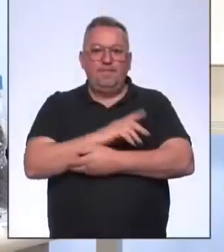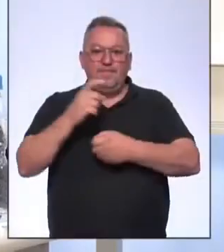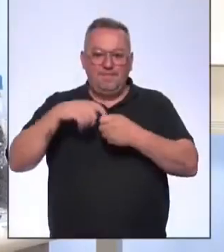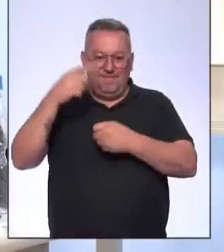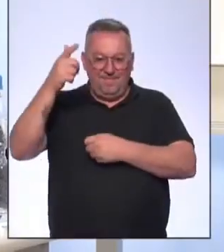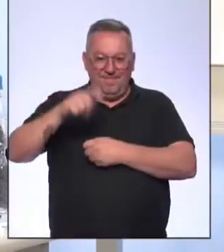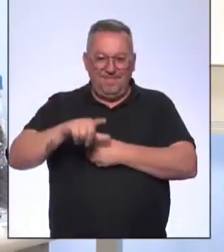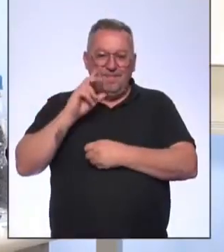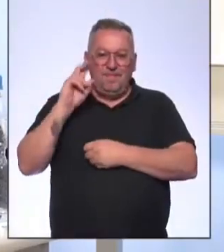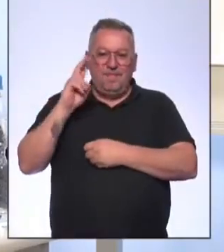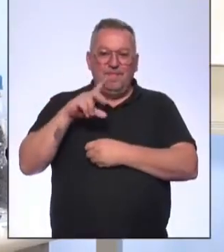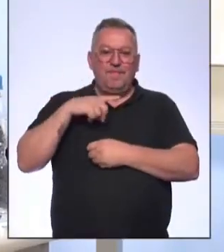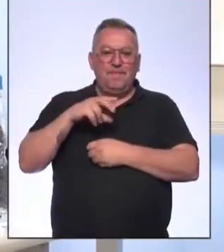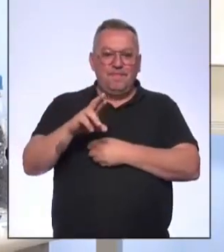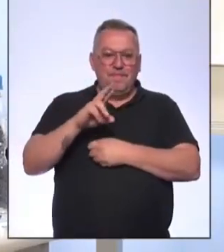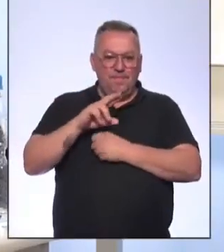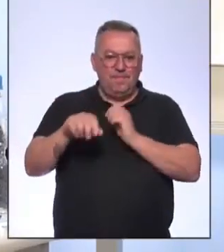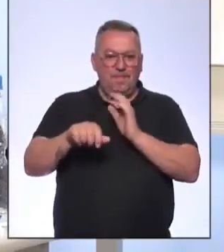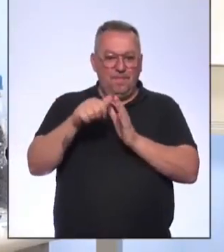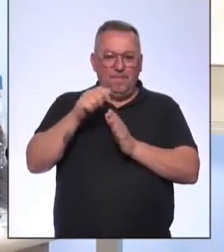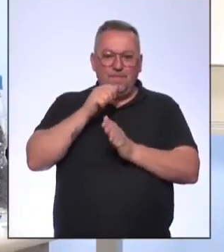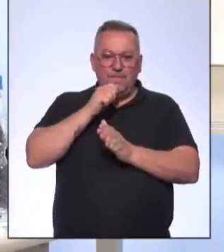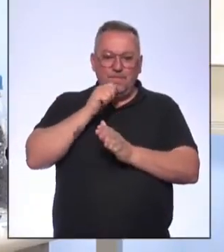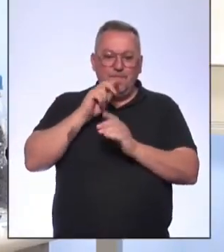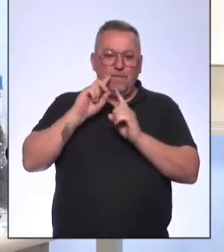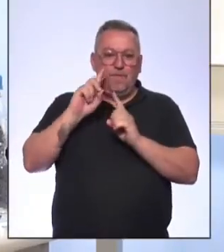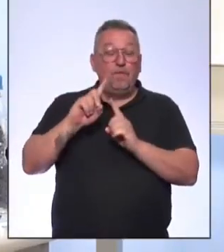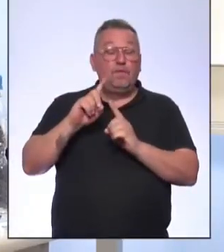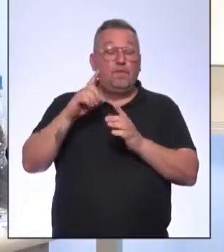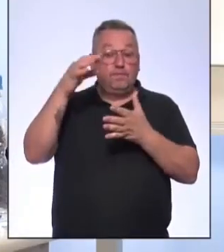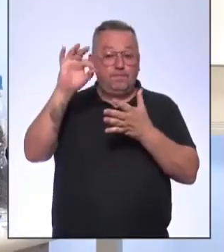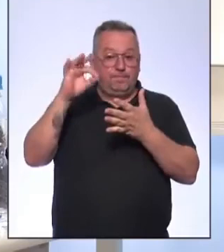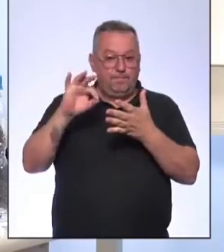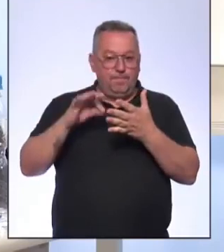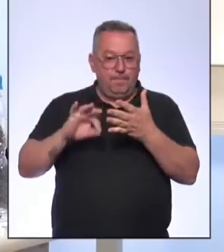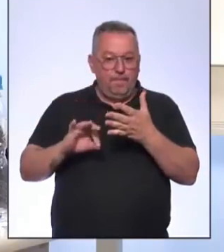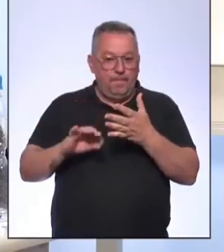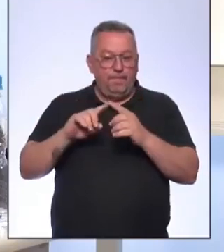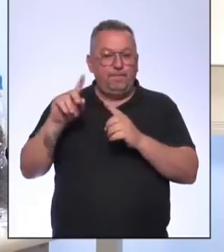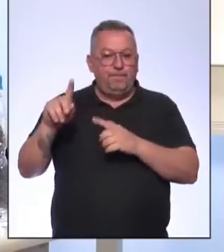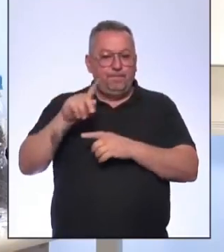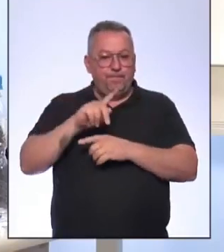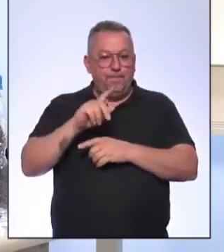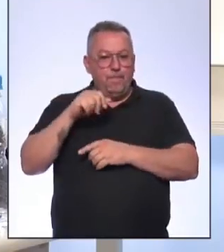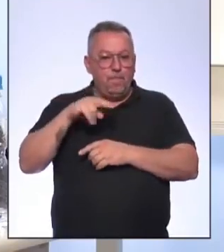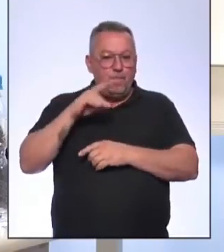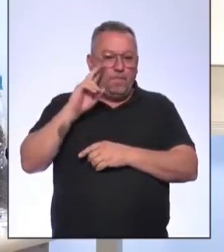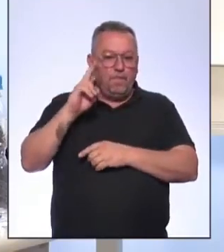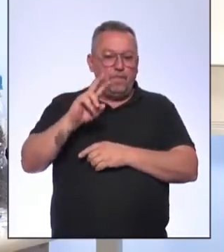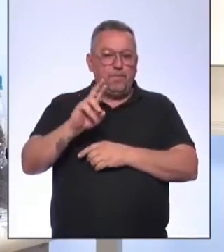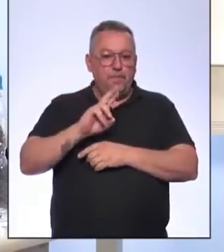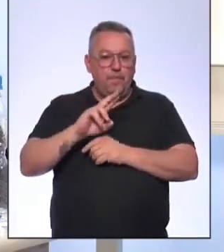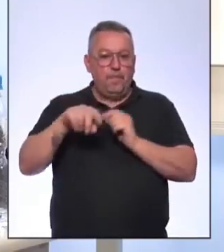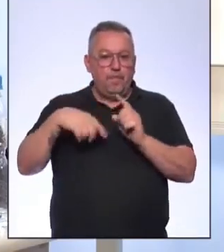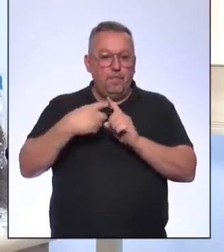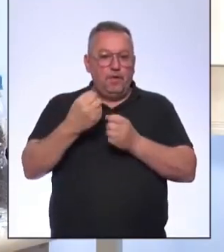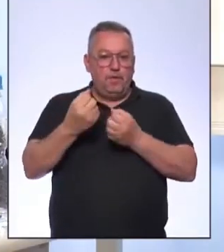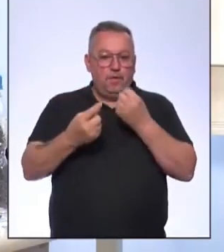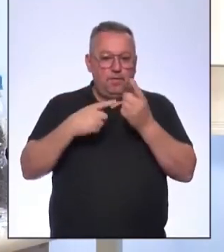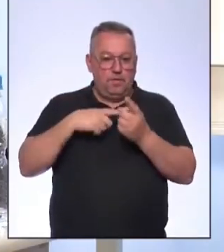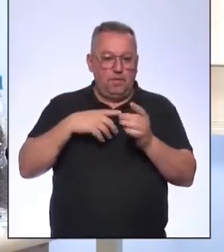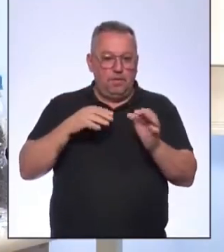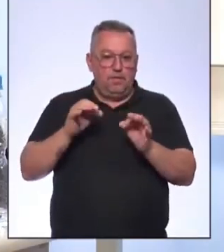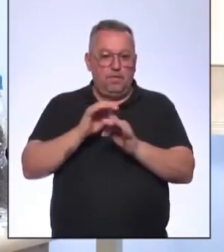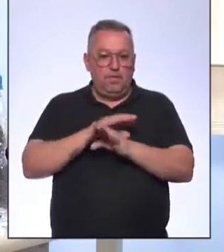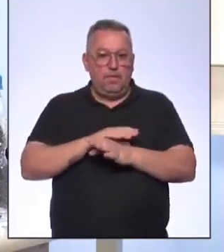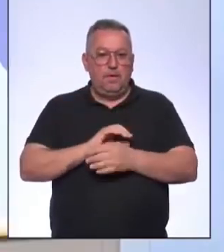Voltamos, a gente está vendo que vocês estão respondendo a primeira ainda, então conforme a gente vai corrigindo, a professora Antônia vai pegando a resposta de mais alguns. Já temos a resposta da